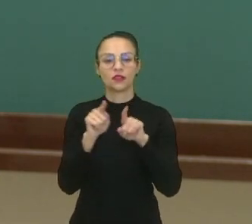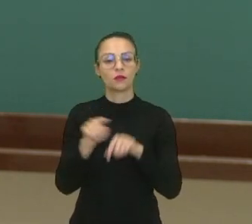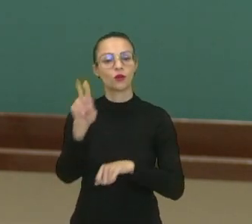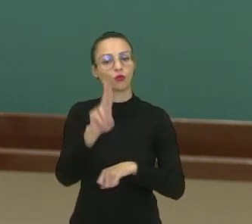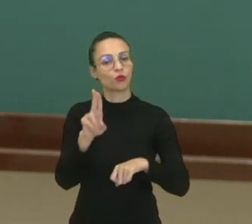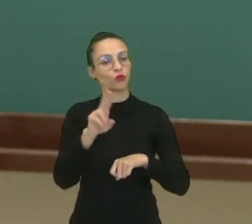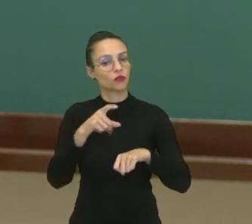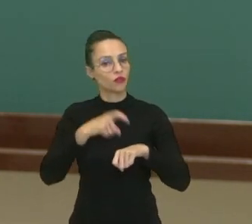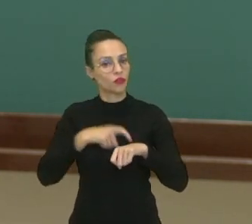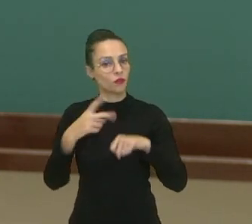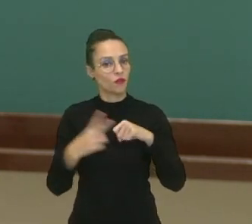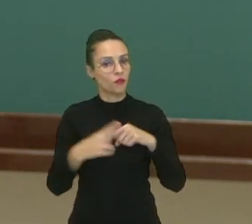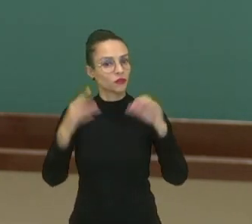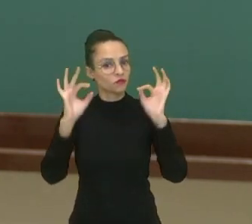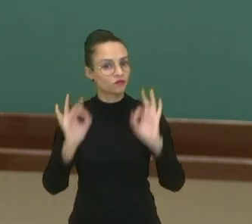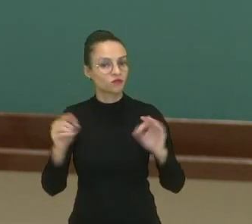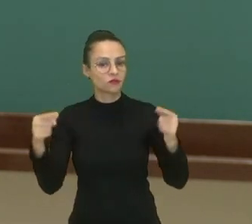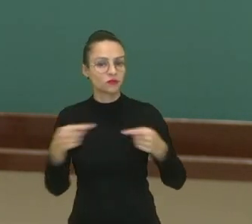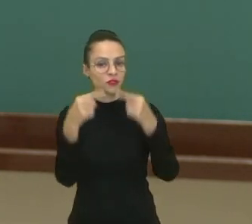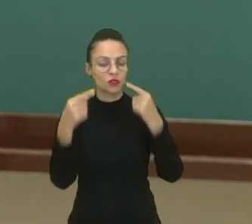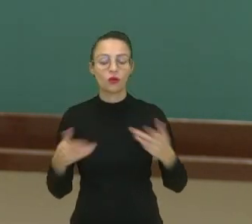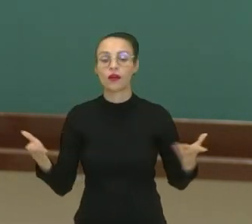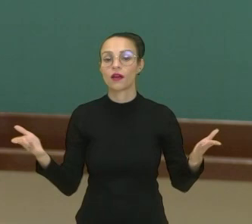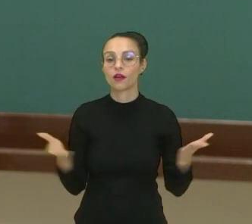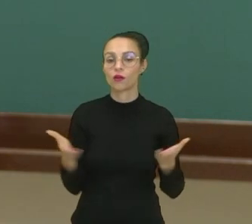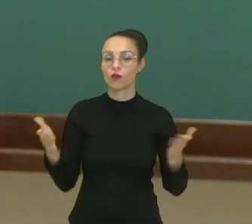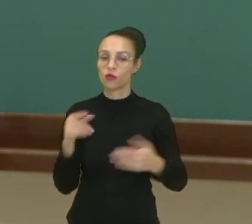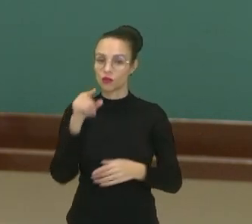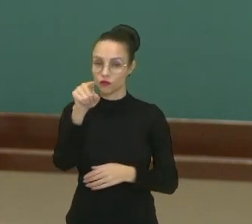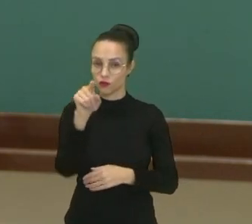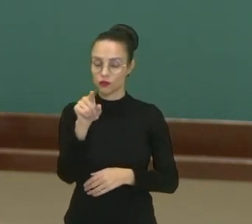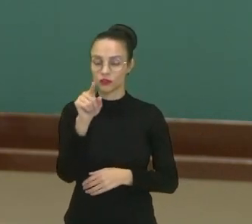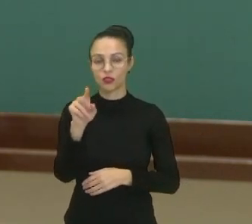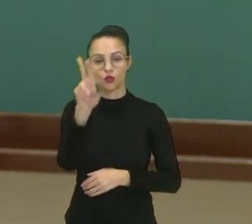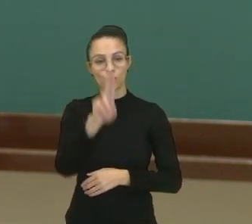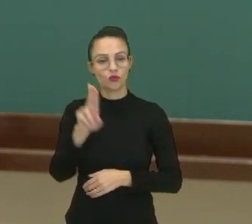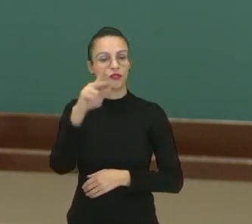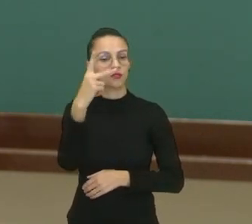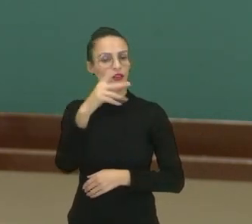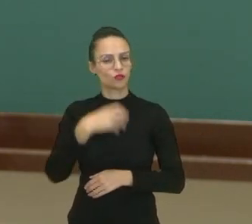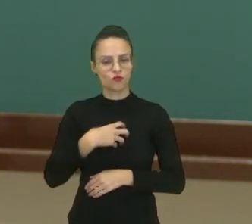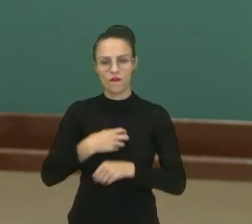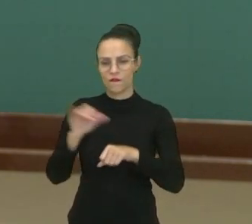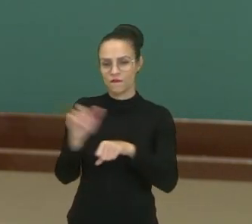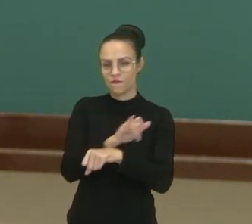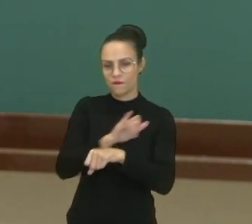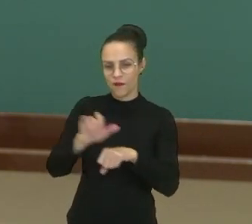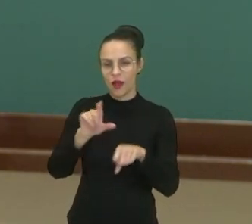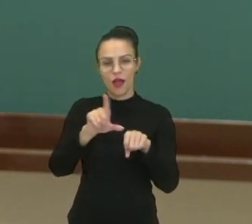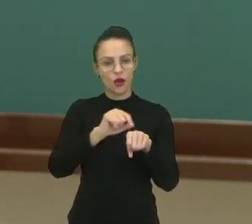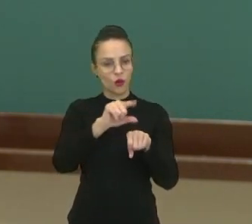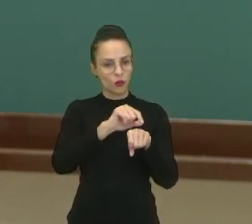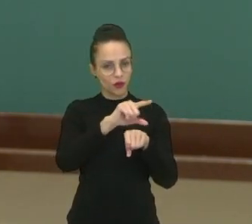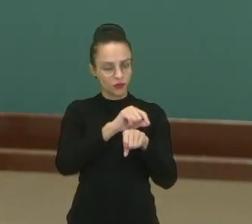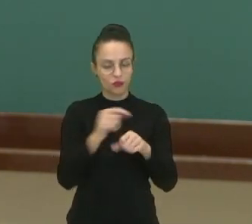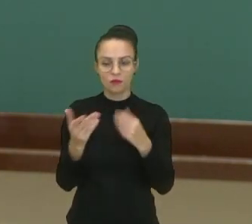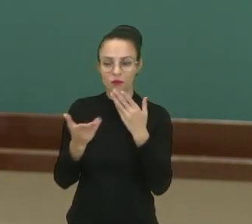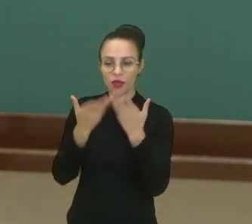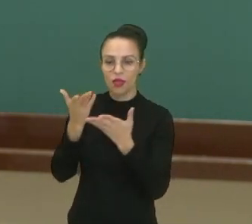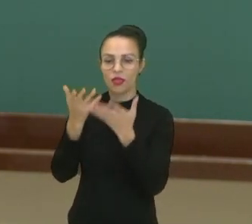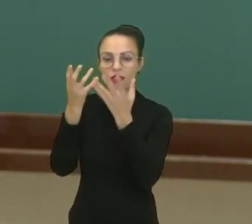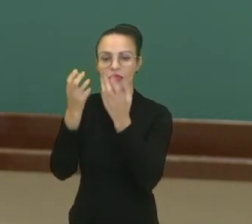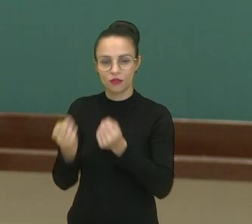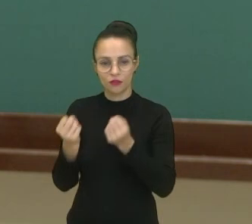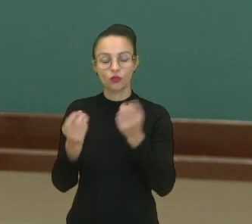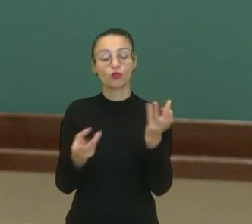verbais bem assertivos. Então, agora você vai usar o seu poder de argumentação para convencer.